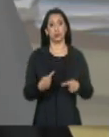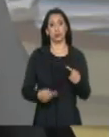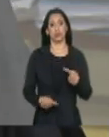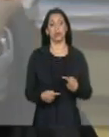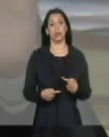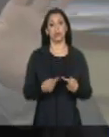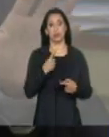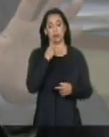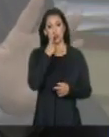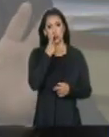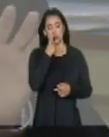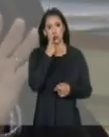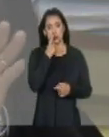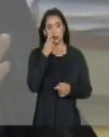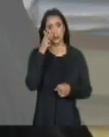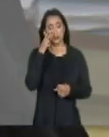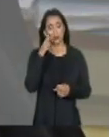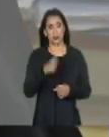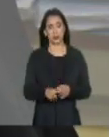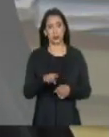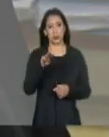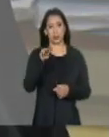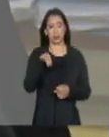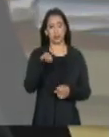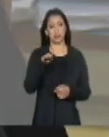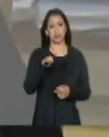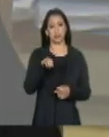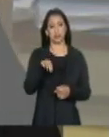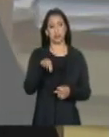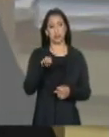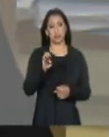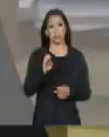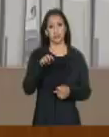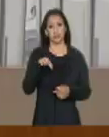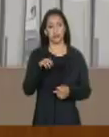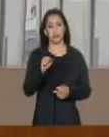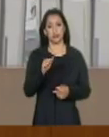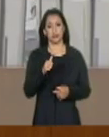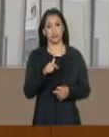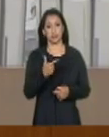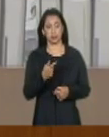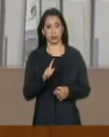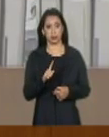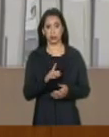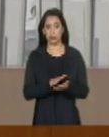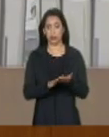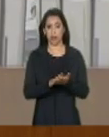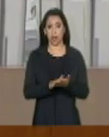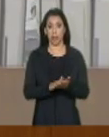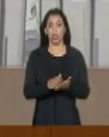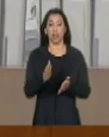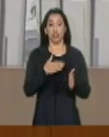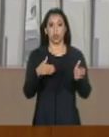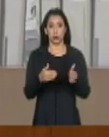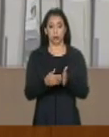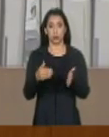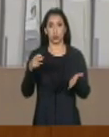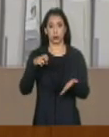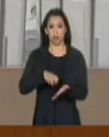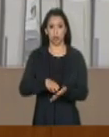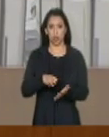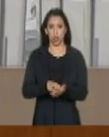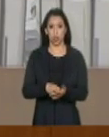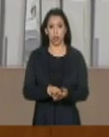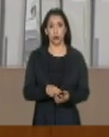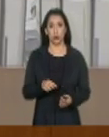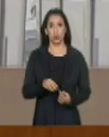isto. Veja, no Mensalão nada disto. E todos os condenados foram presos. Ministro Dias Toffoli. Um